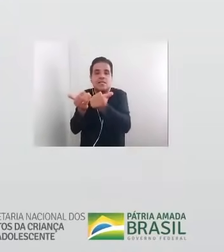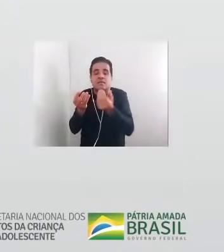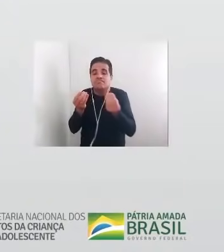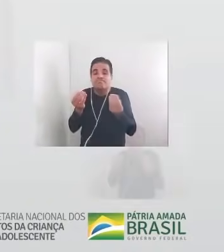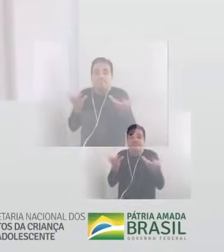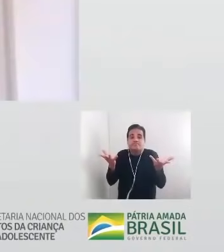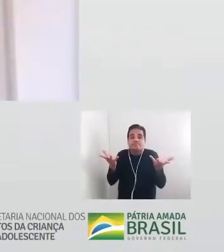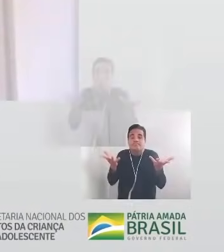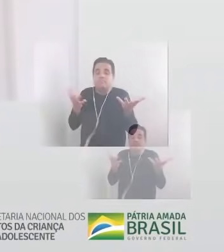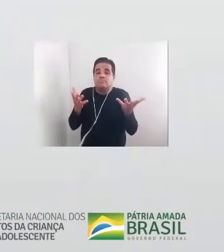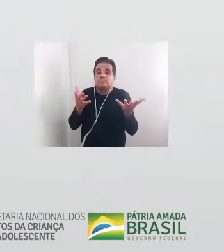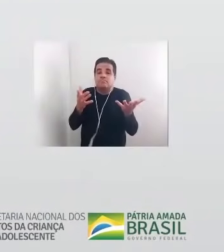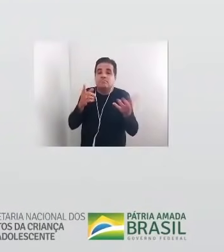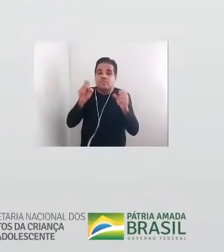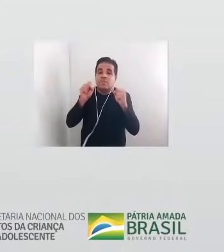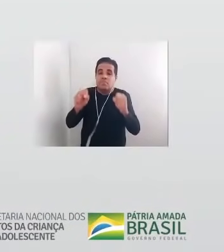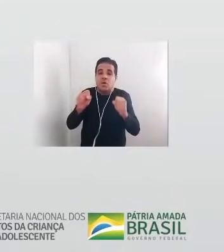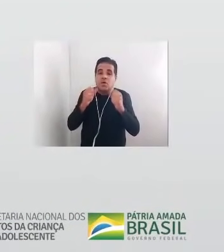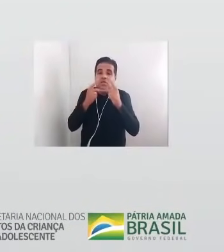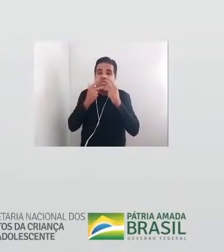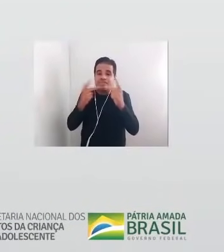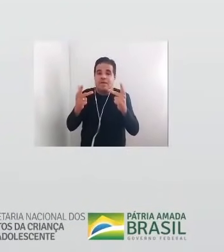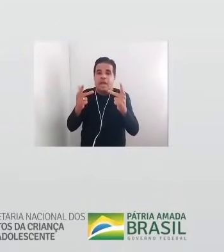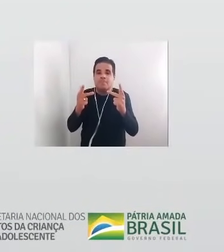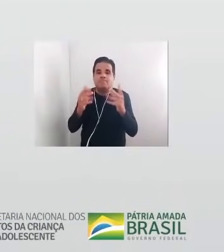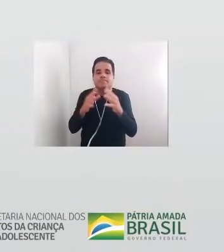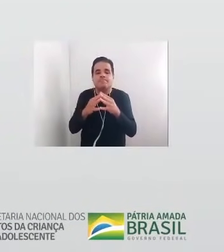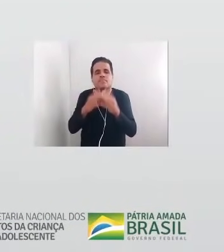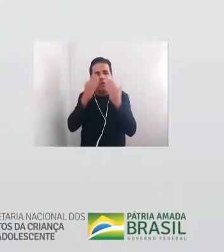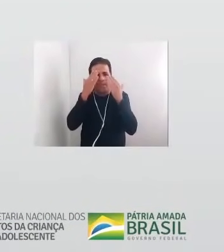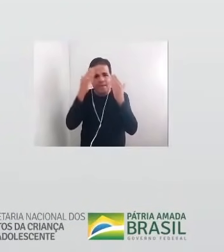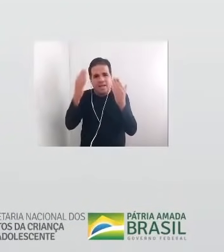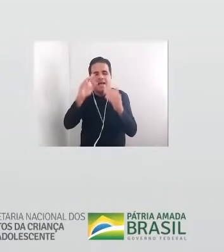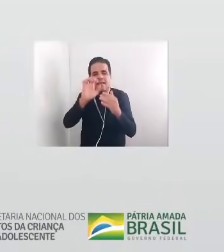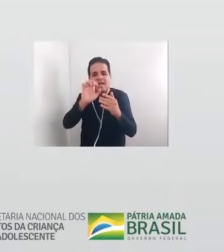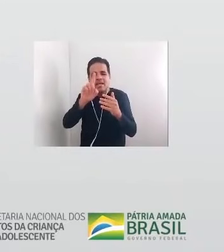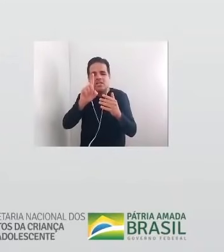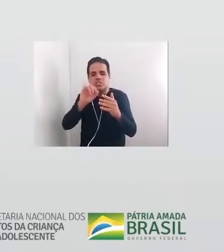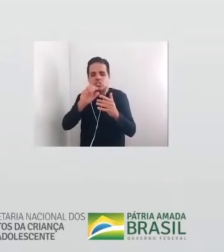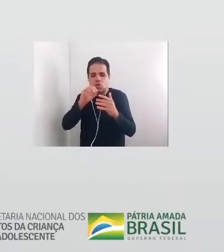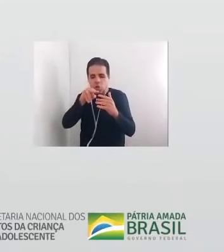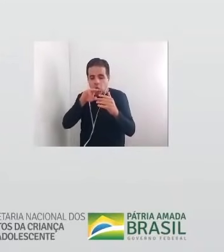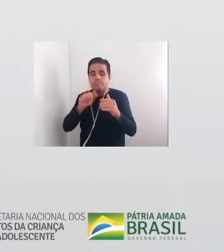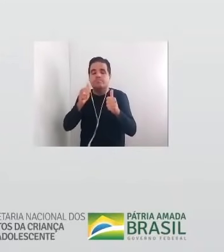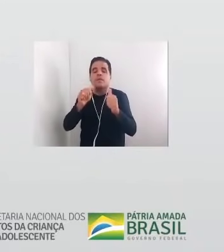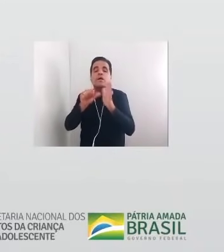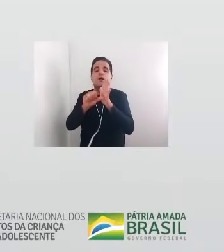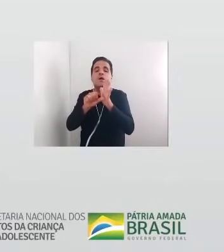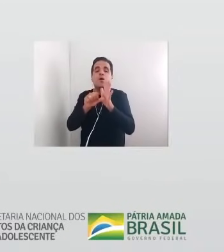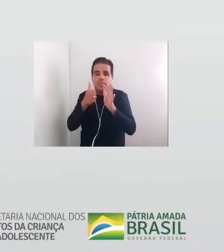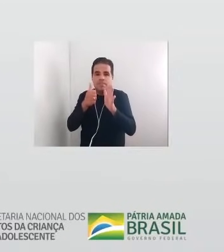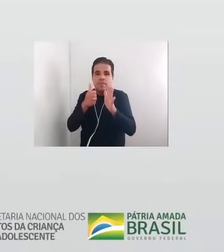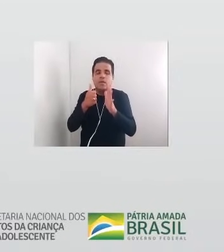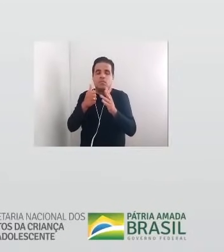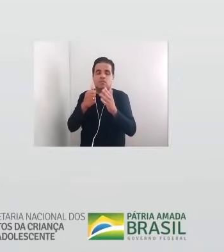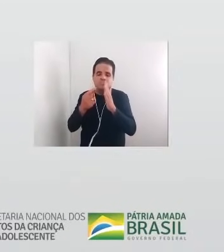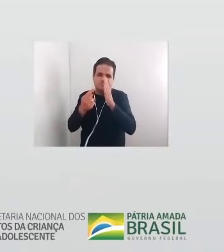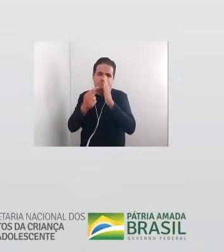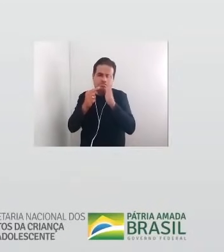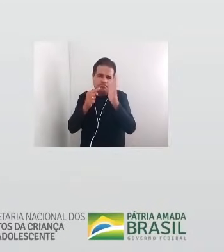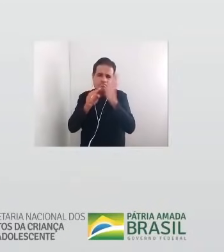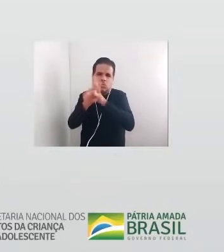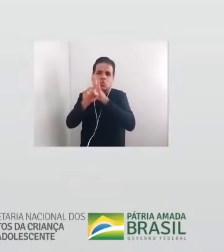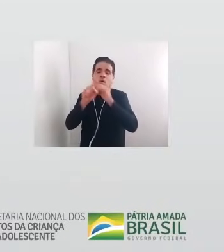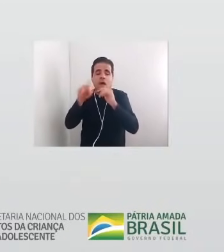a senhora a palavra. Obrigada, Edione. Primeira questão nesta pergunta e na outra é que é